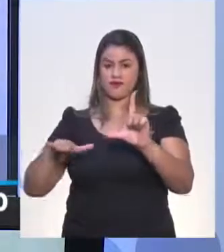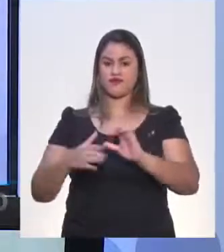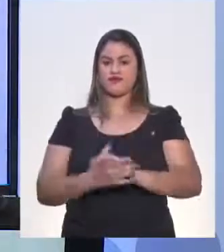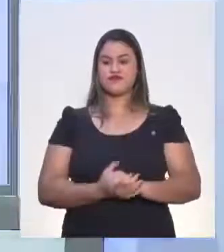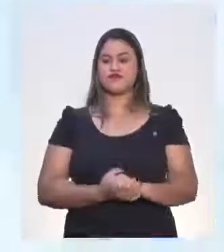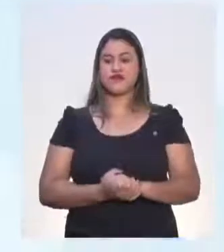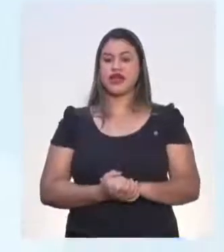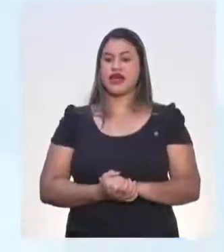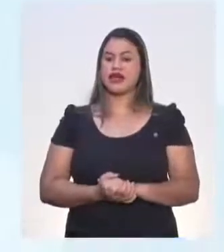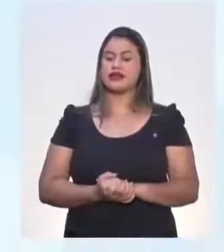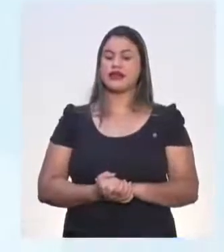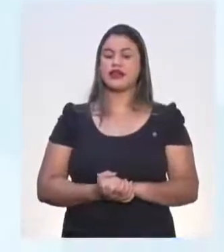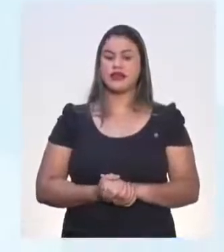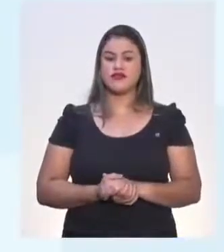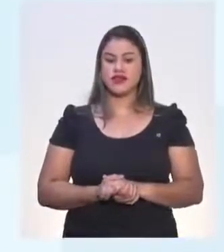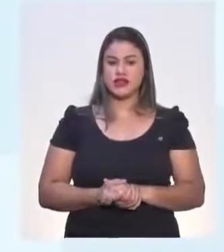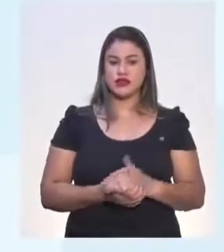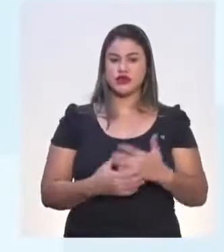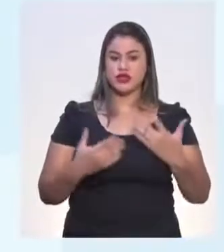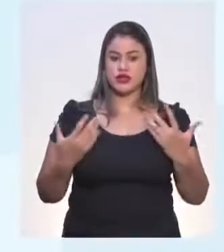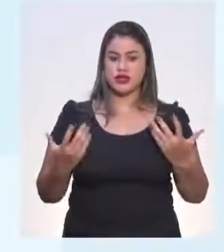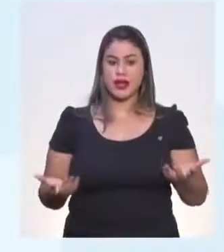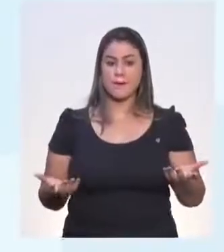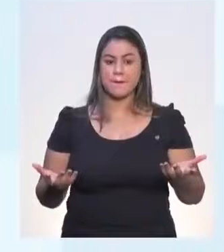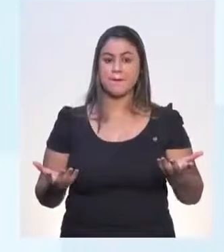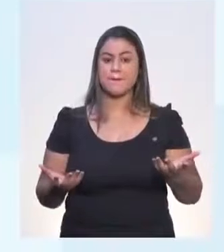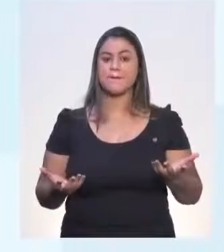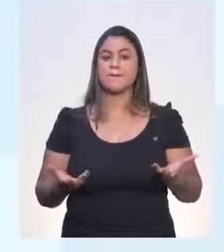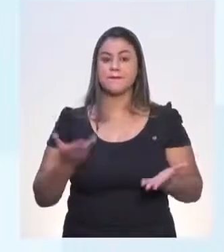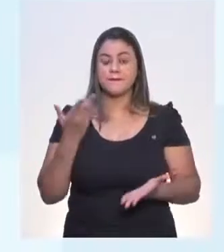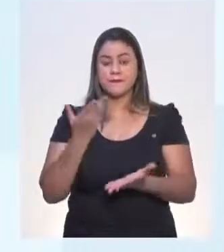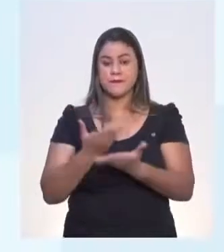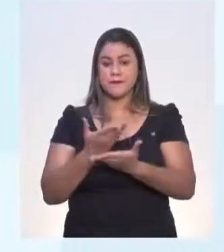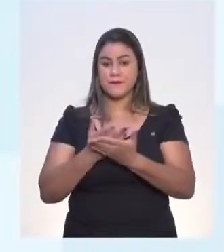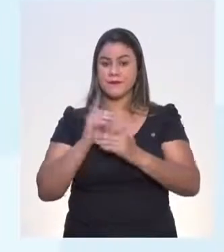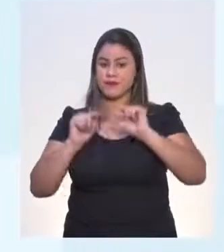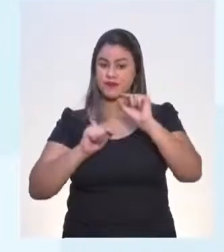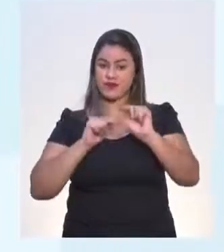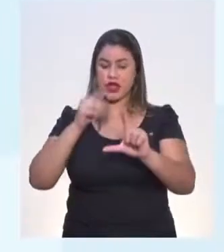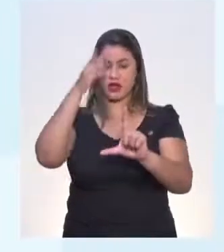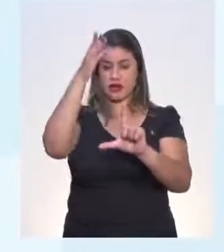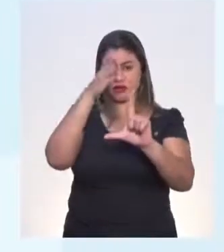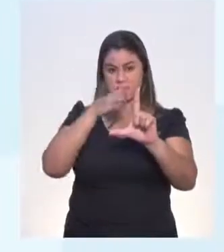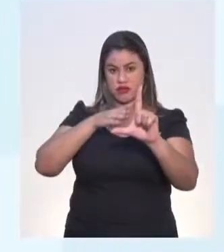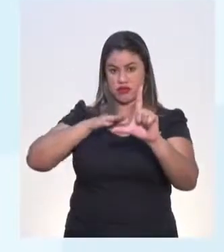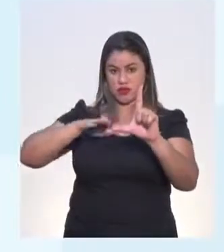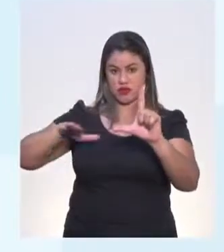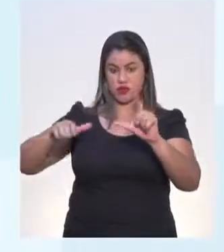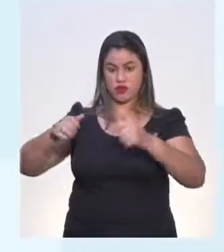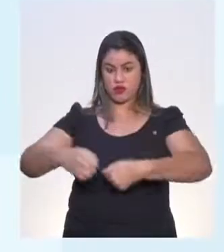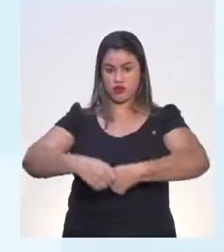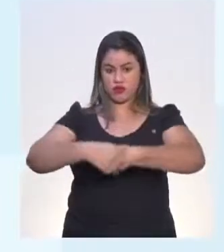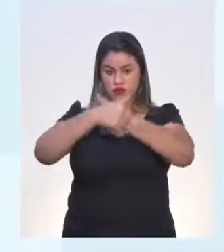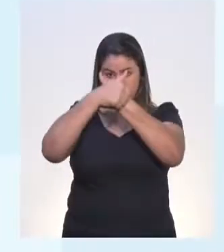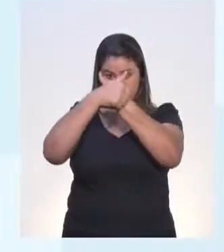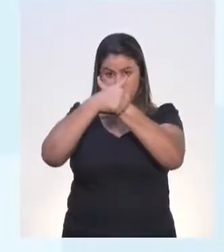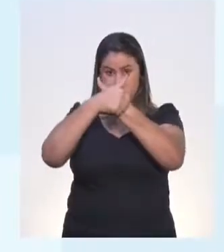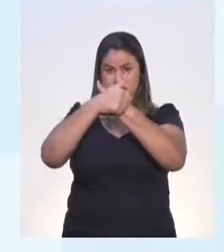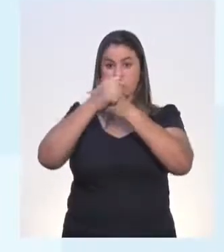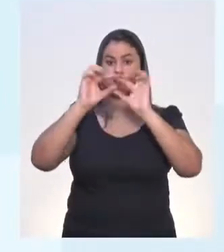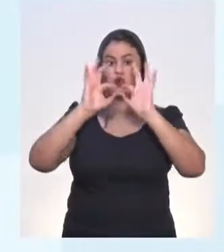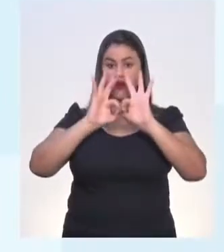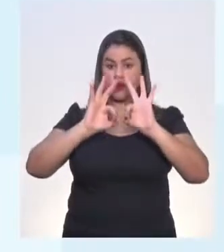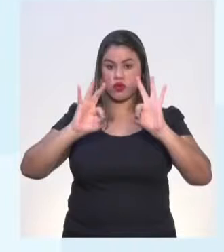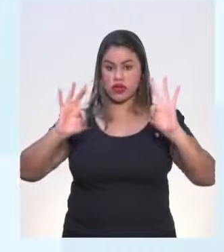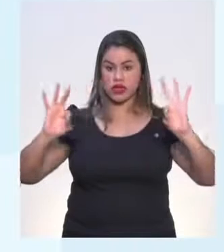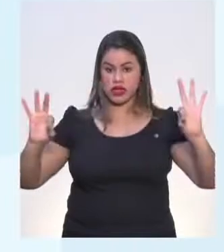eles, diretor? Que é o seguinte, ó. Então, dizemos que uma equação linear de primeiro grau, né, é